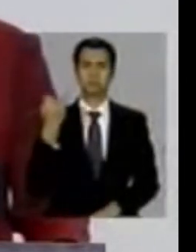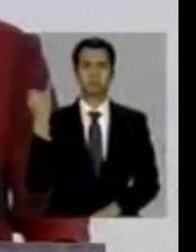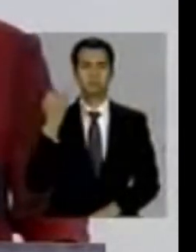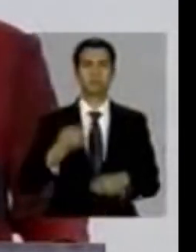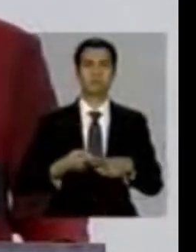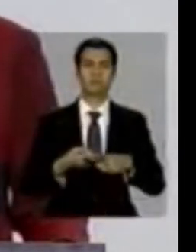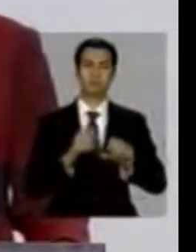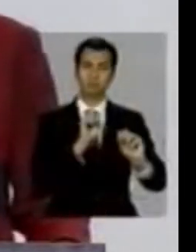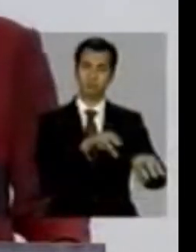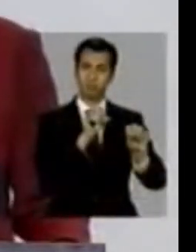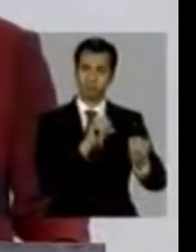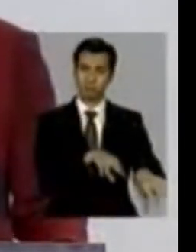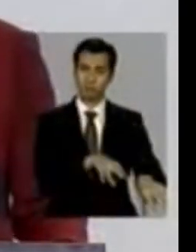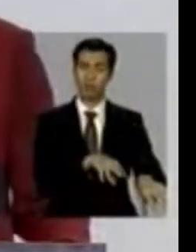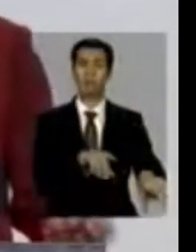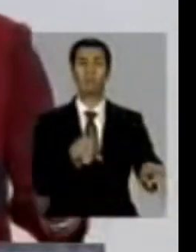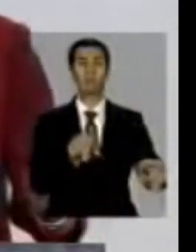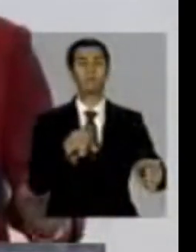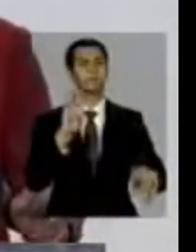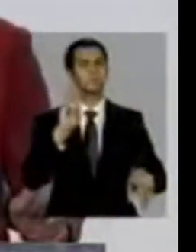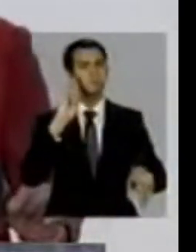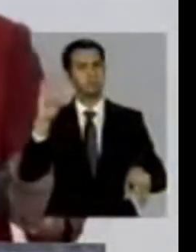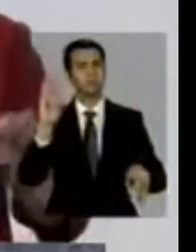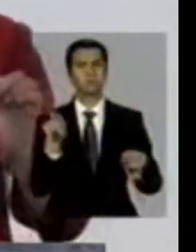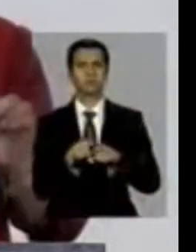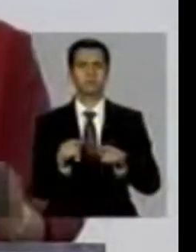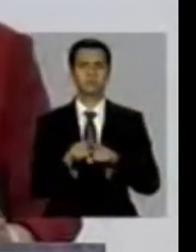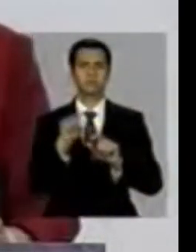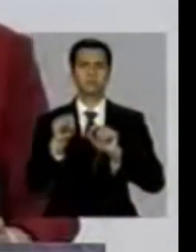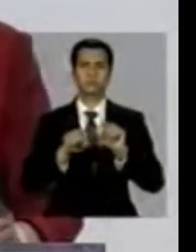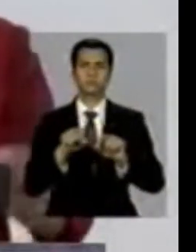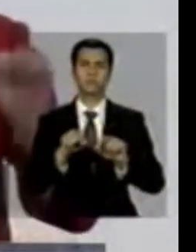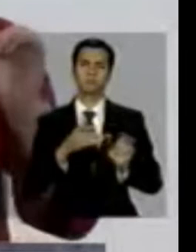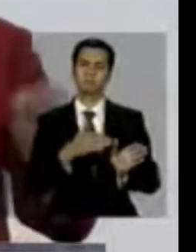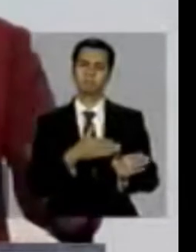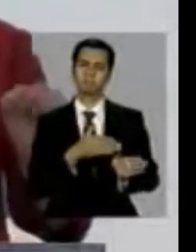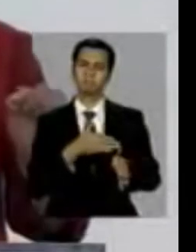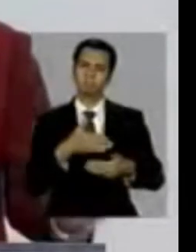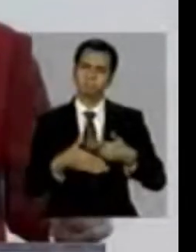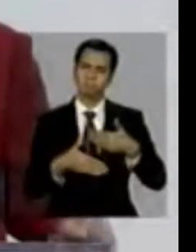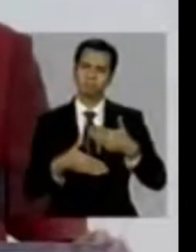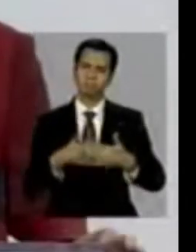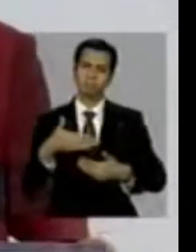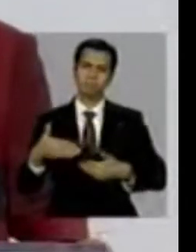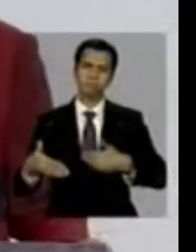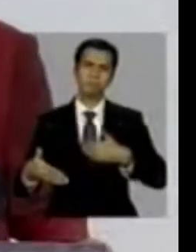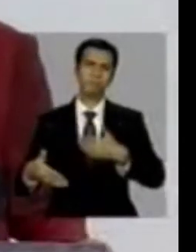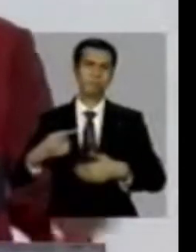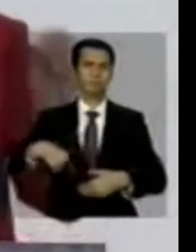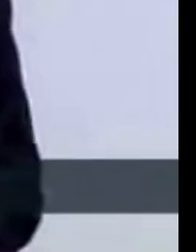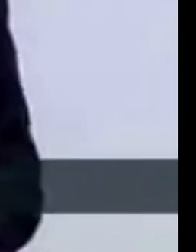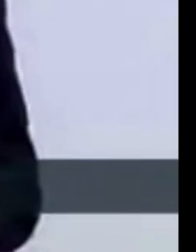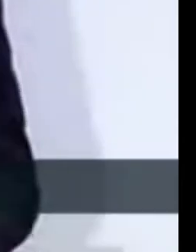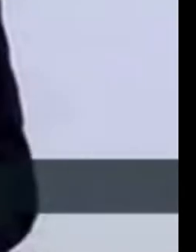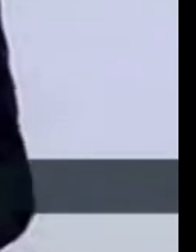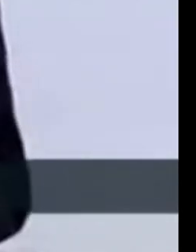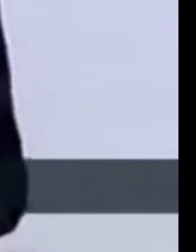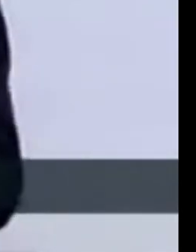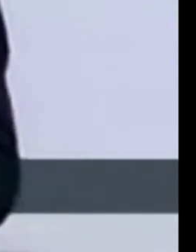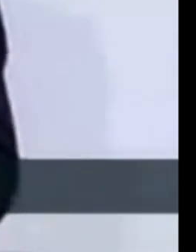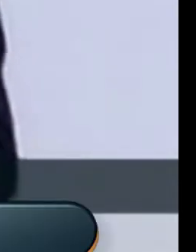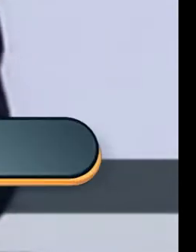para a educação e, sobretudo, para um processo de integração do nosso país.